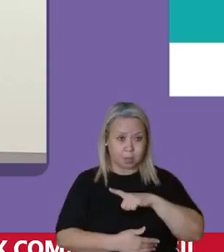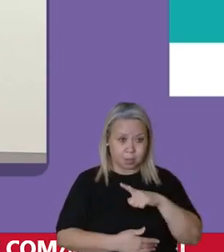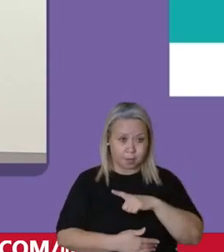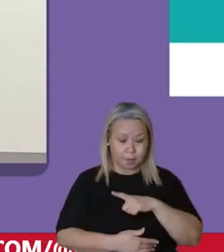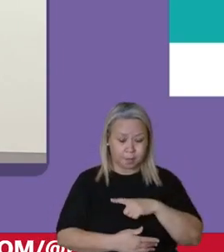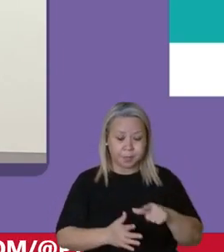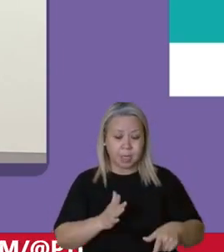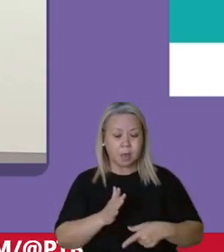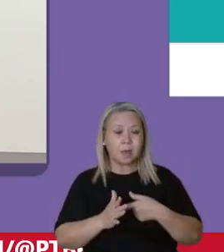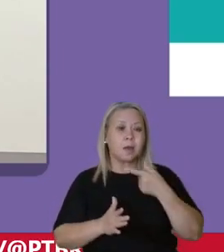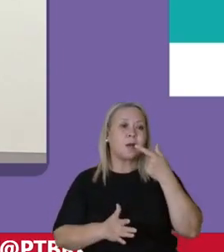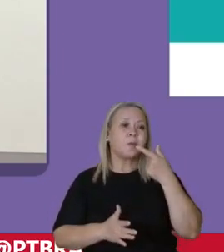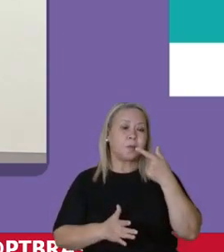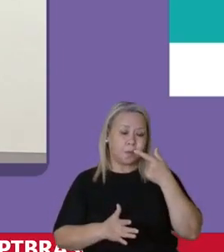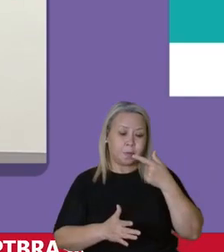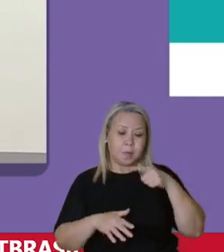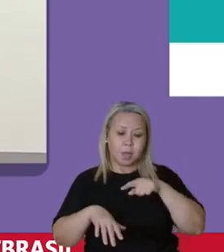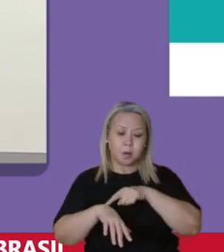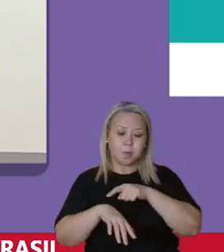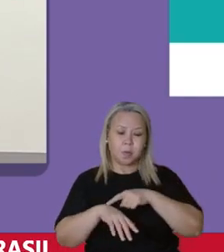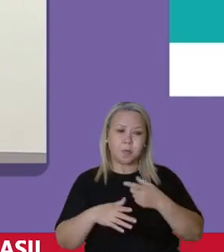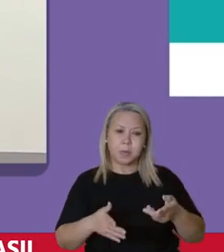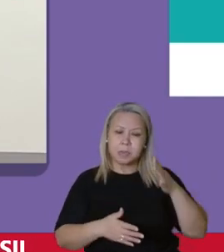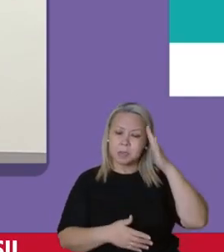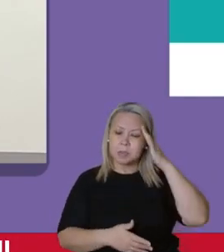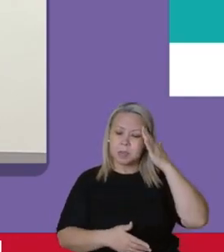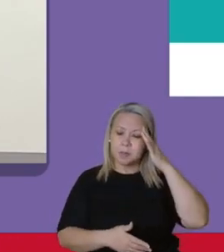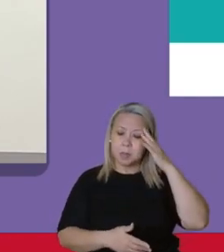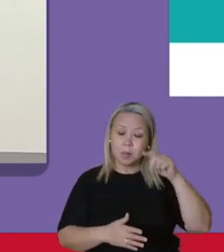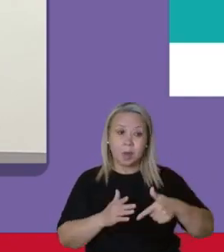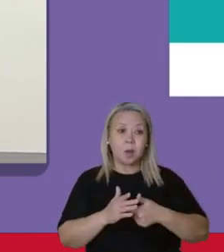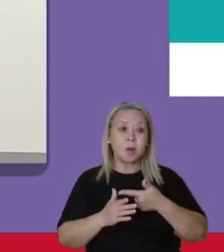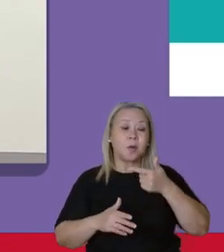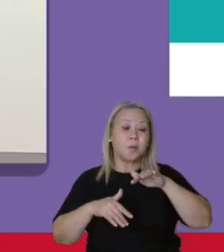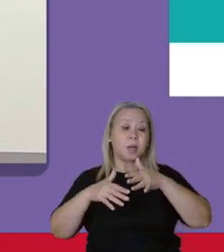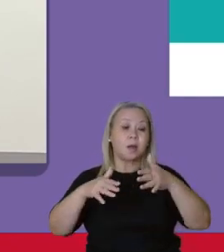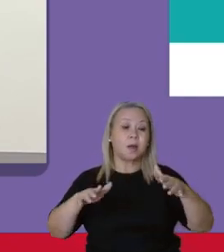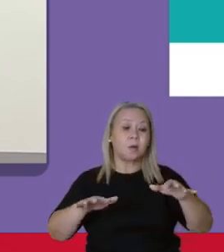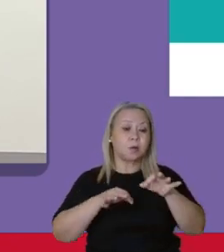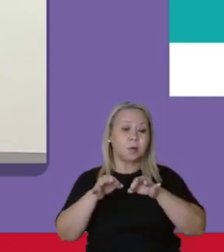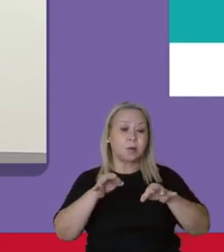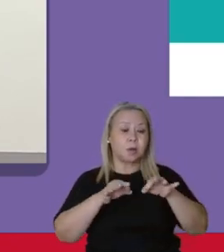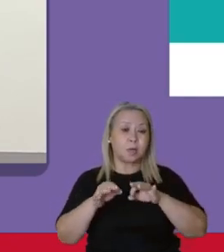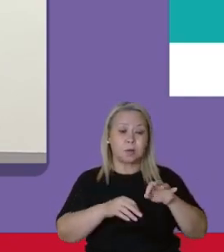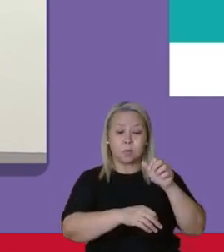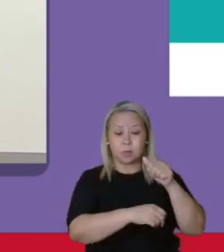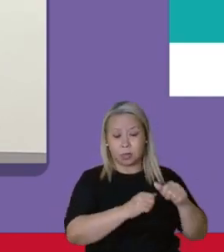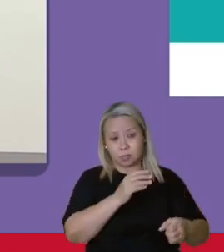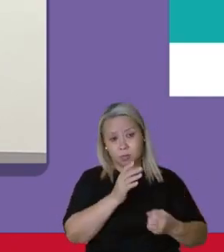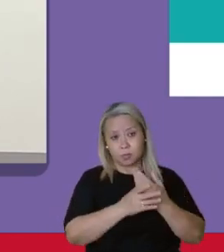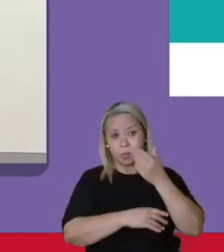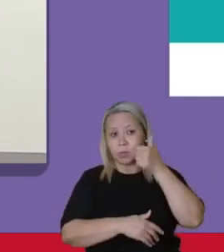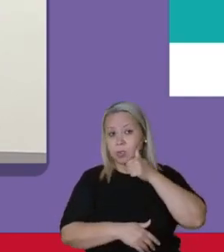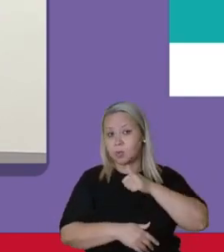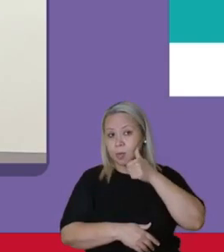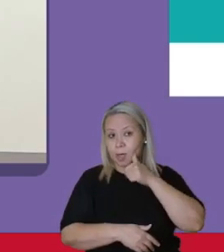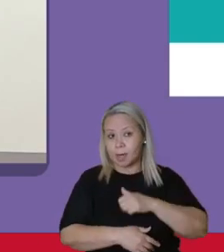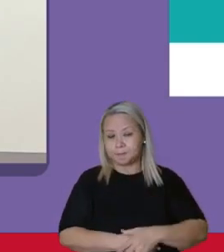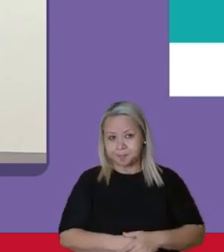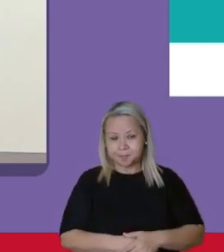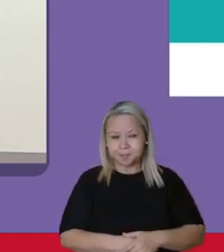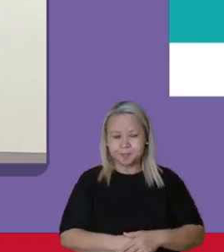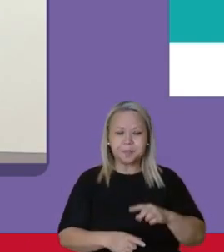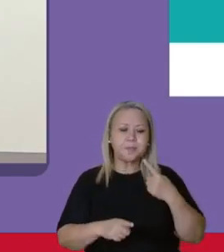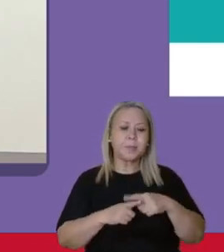o primeiro momento, ele é considerado a primeira onda do movimento de mulheres, ou o surgimento do movimento de mulheres, porque